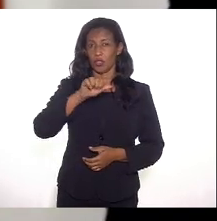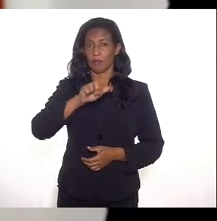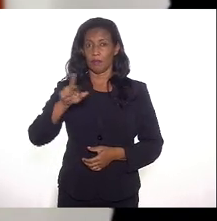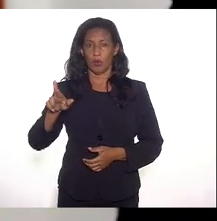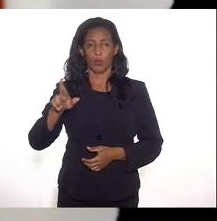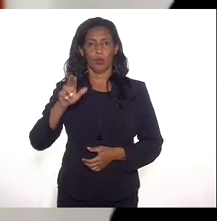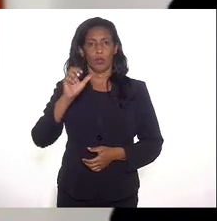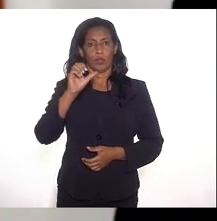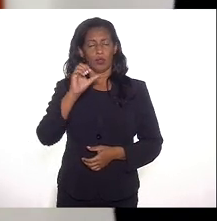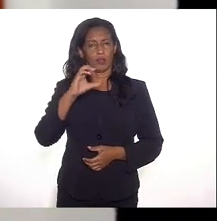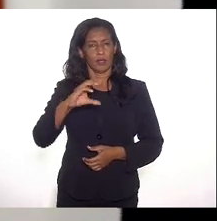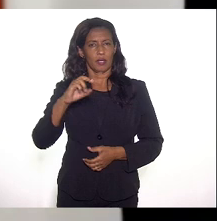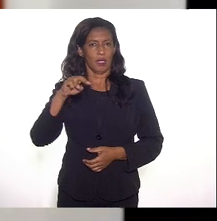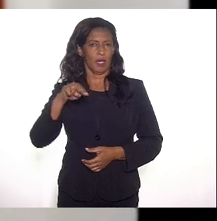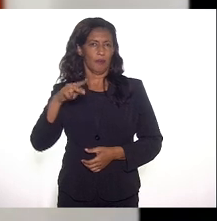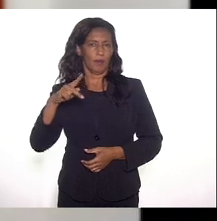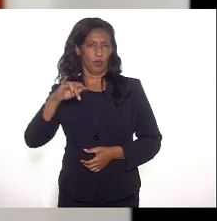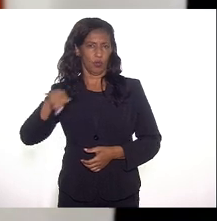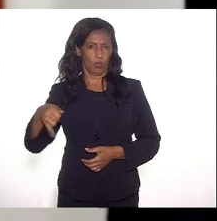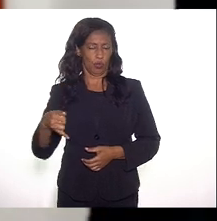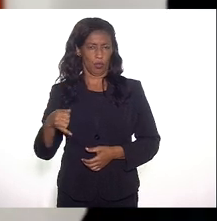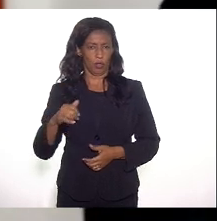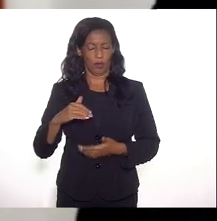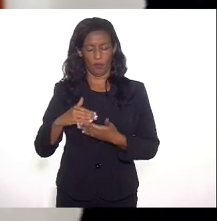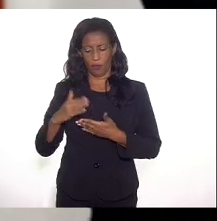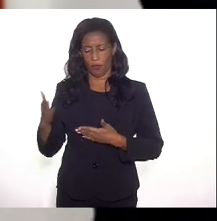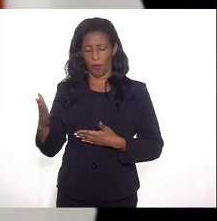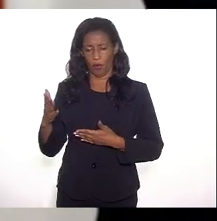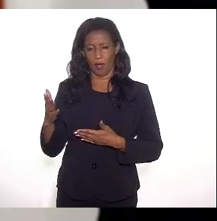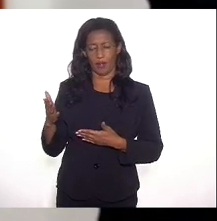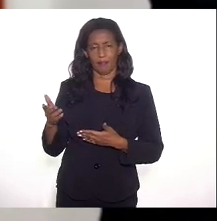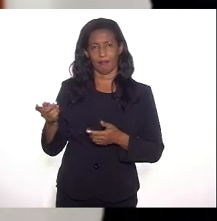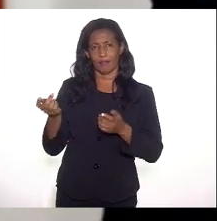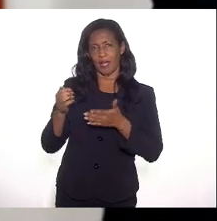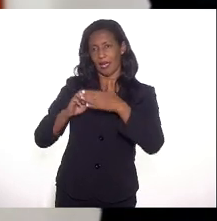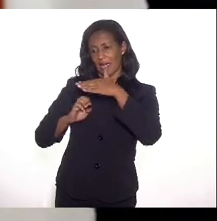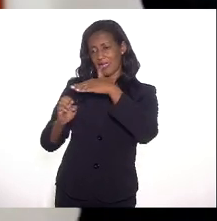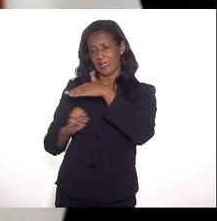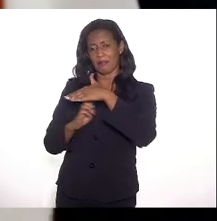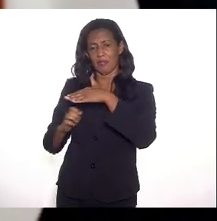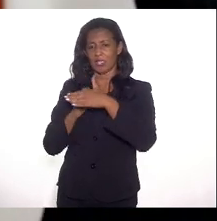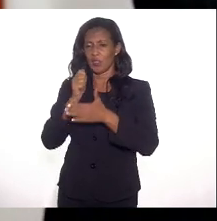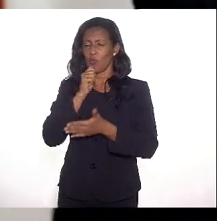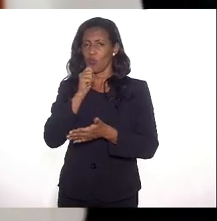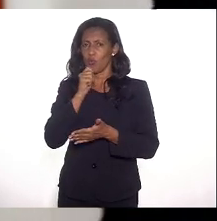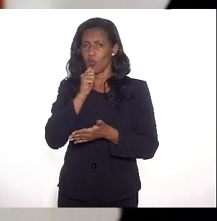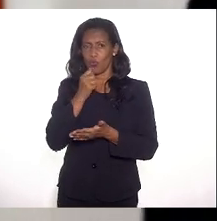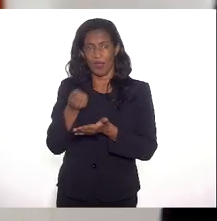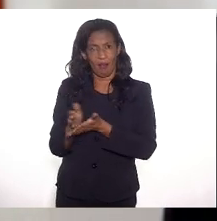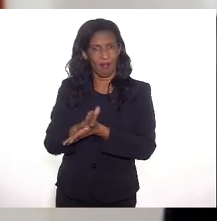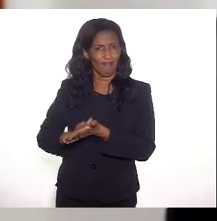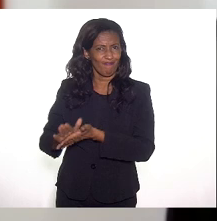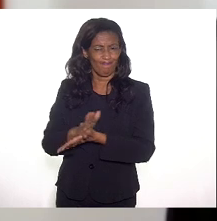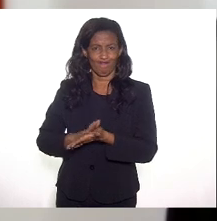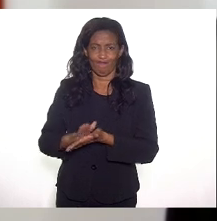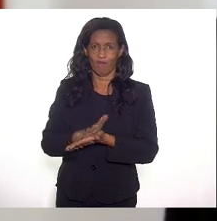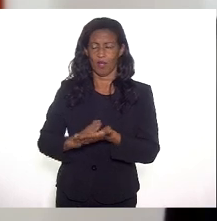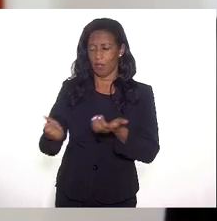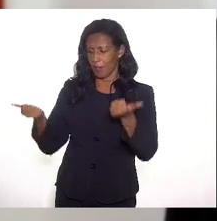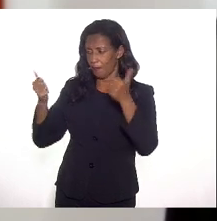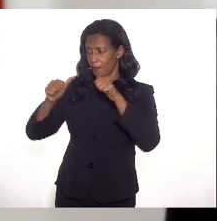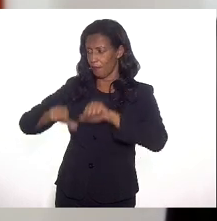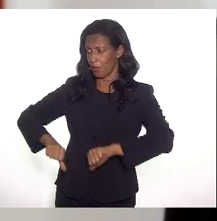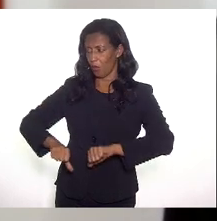CNPJs. Fora aquelas empresas que não têm recurso nem para baixar na junta. Então, pode ser muito pior do